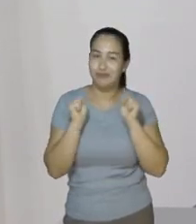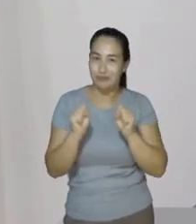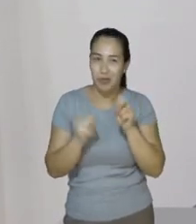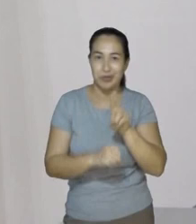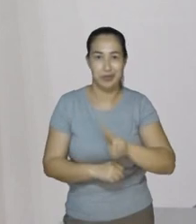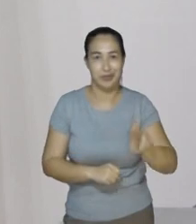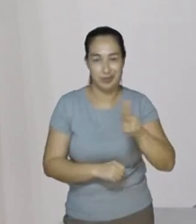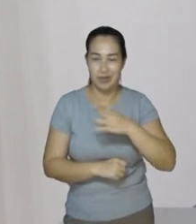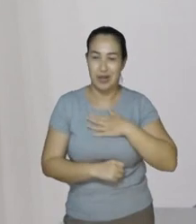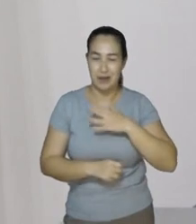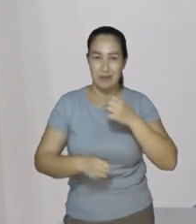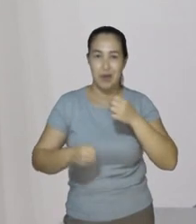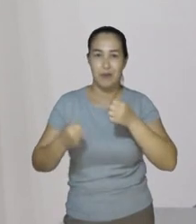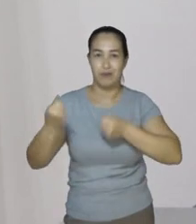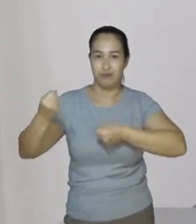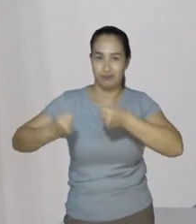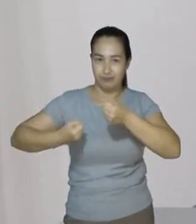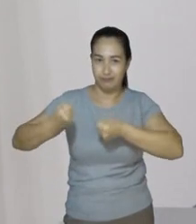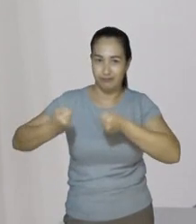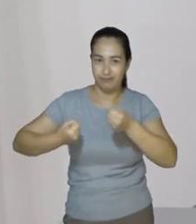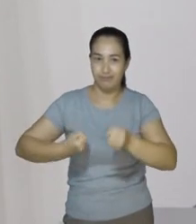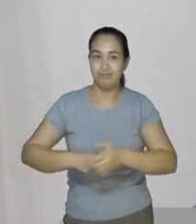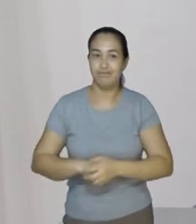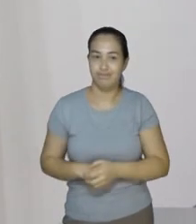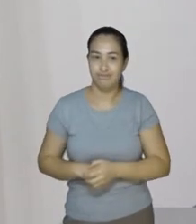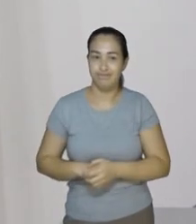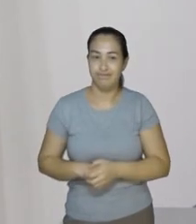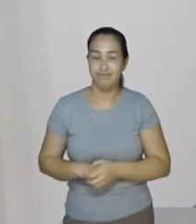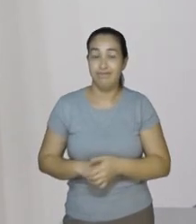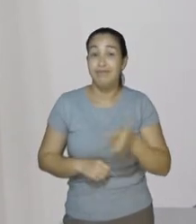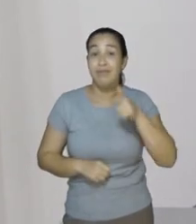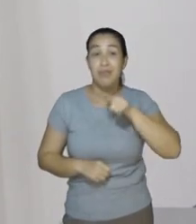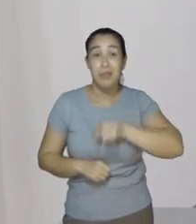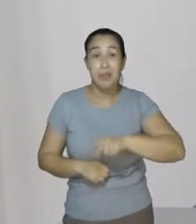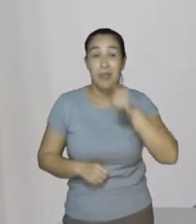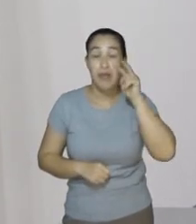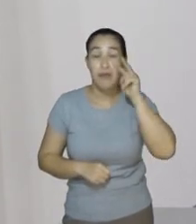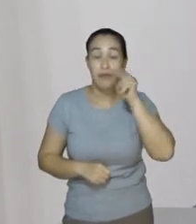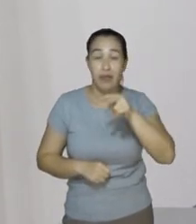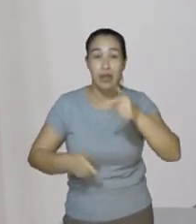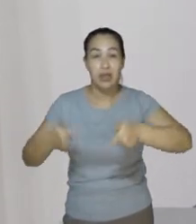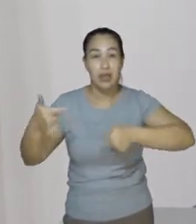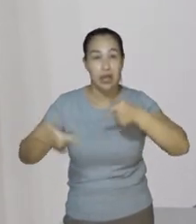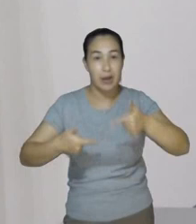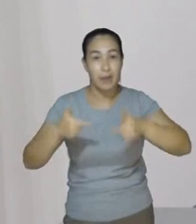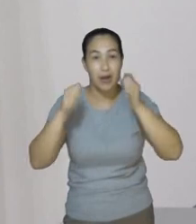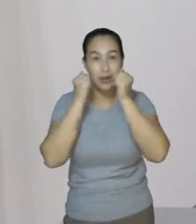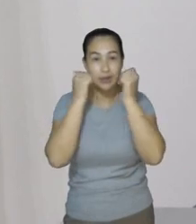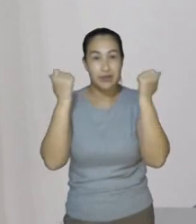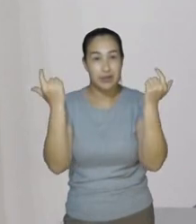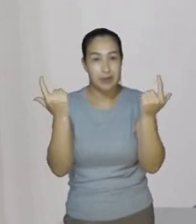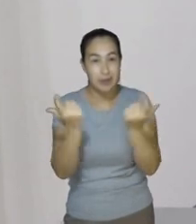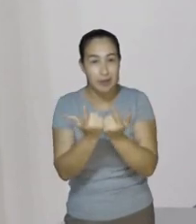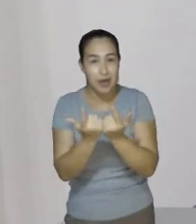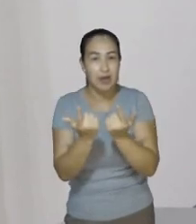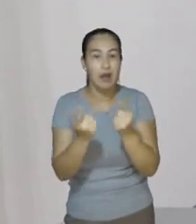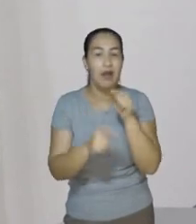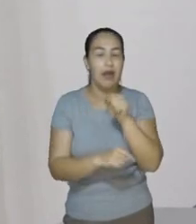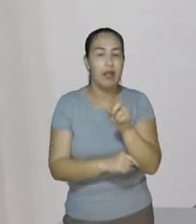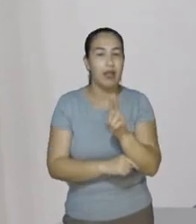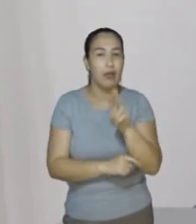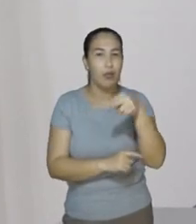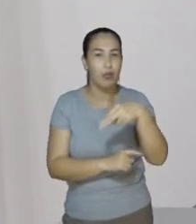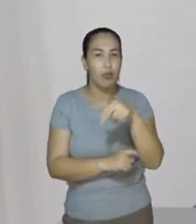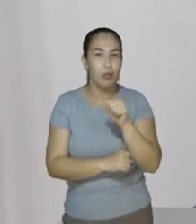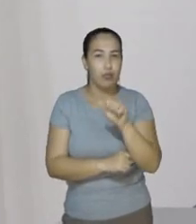poder servir, em poder atender as pessoas. E quando a gente vê o trabalho das Assembleias Legislativas, quanto à UNALI, nós